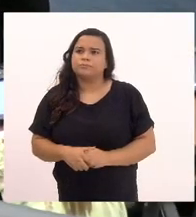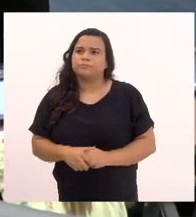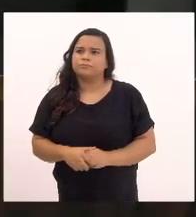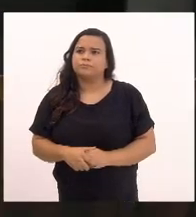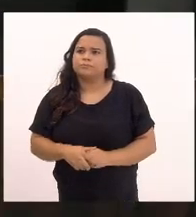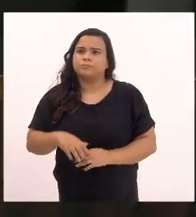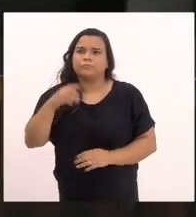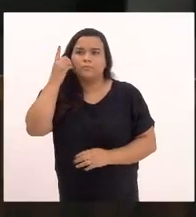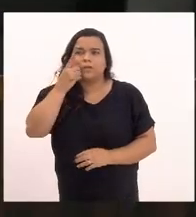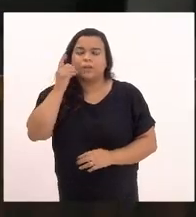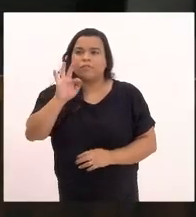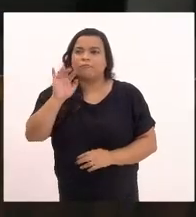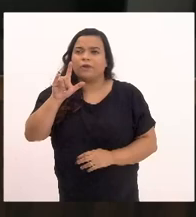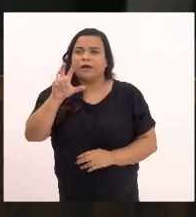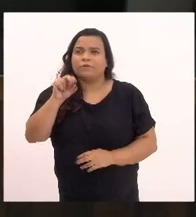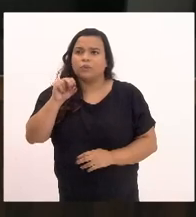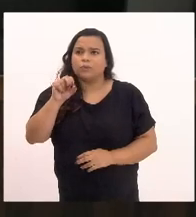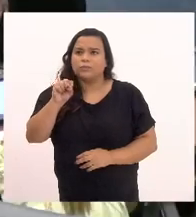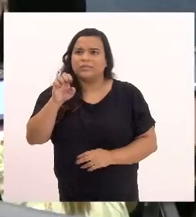Flávio Serafim.